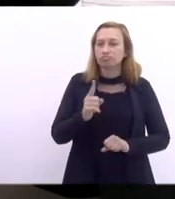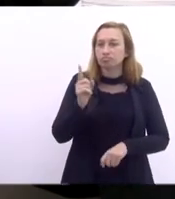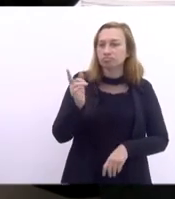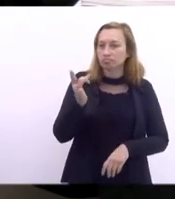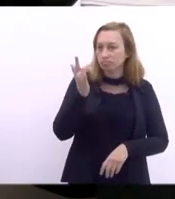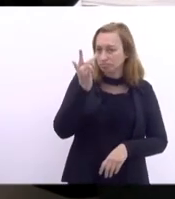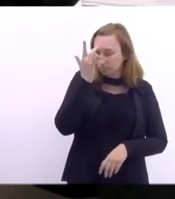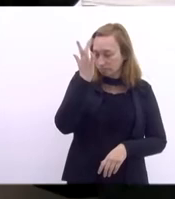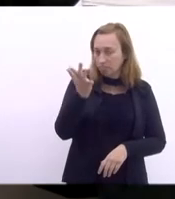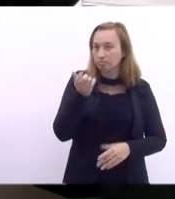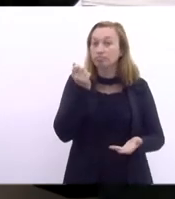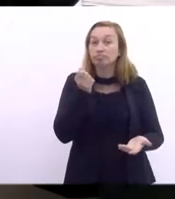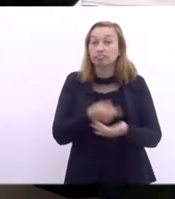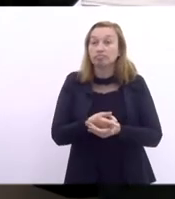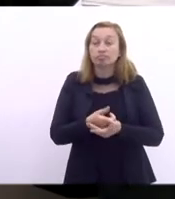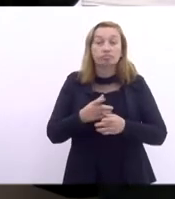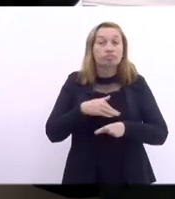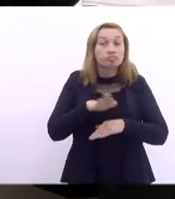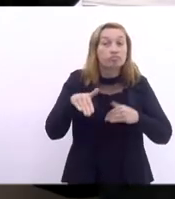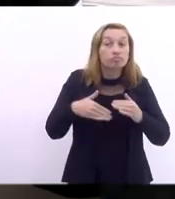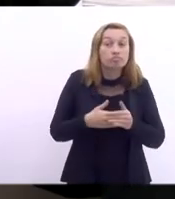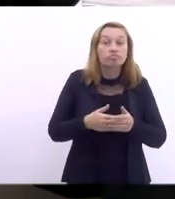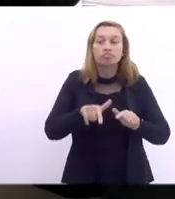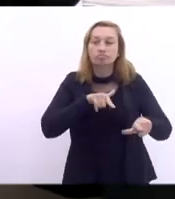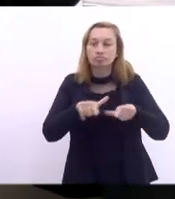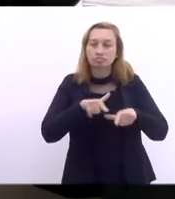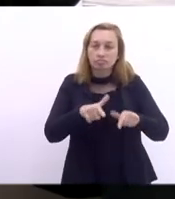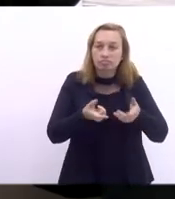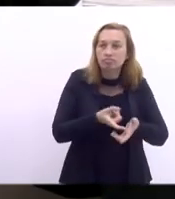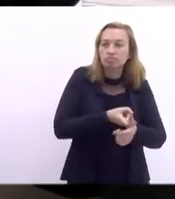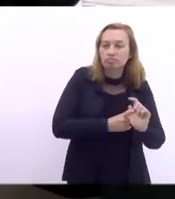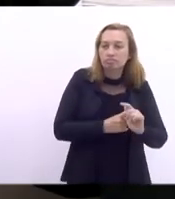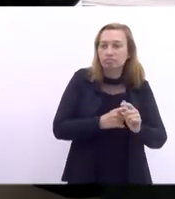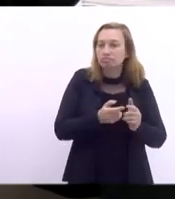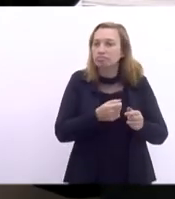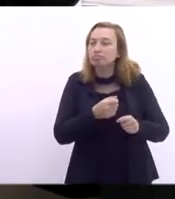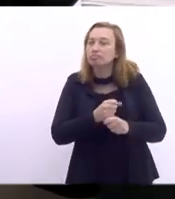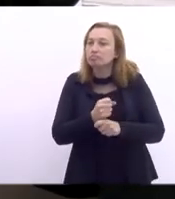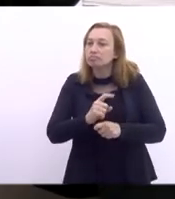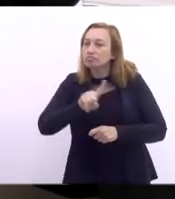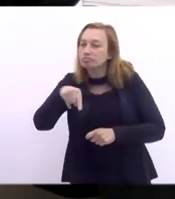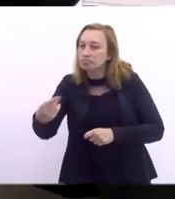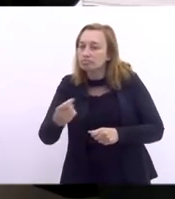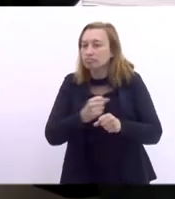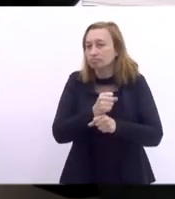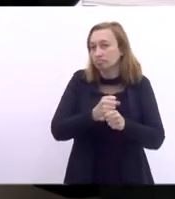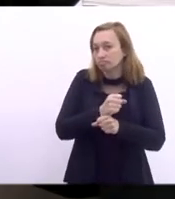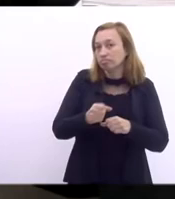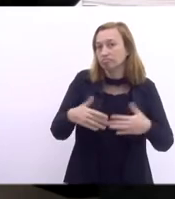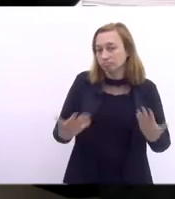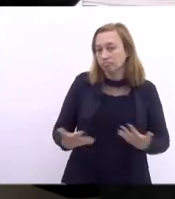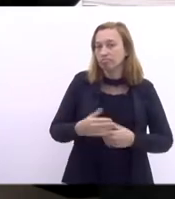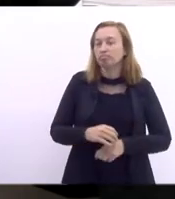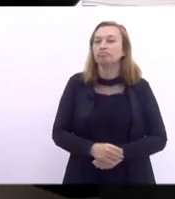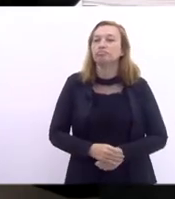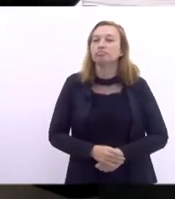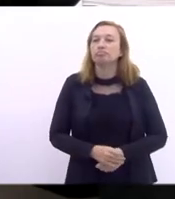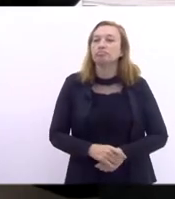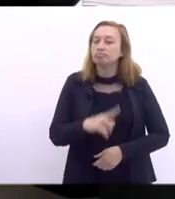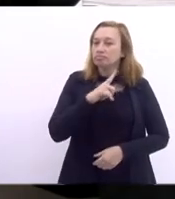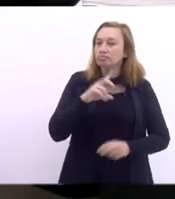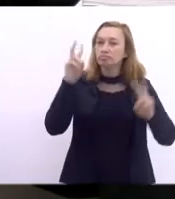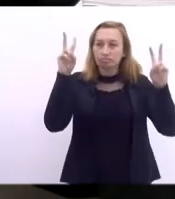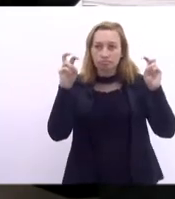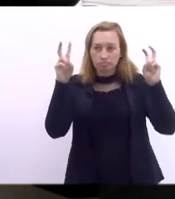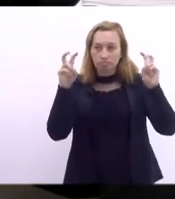para pagar todo esse serviço da dívida para os próximos anos né então assim ela temos a